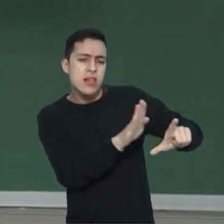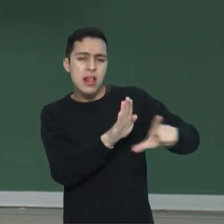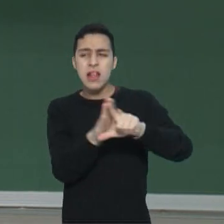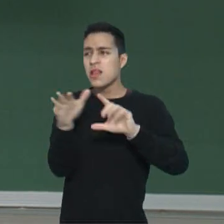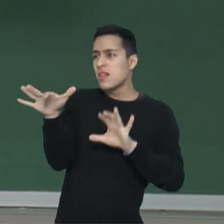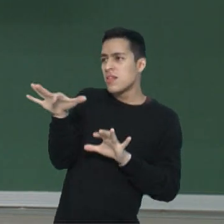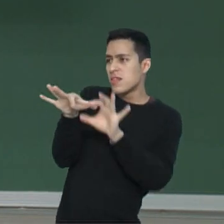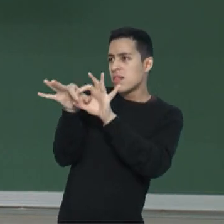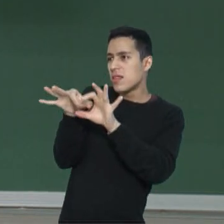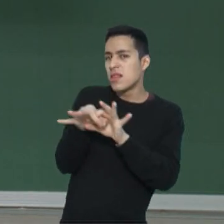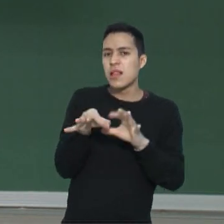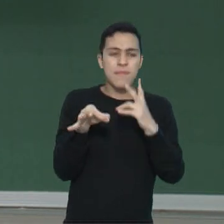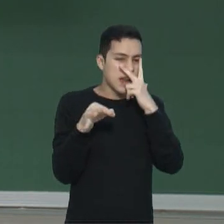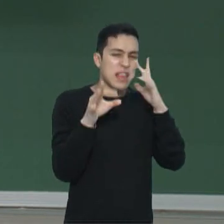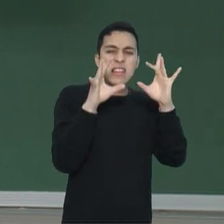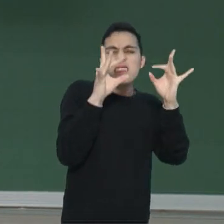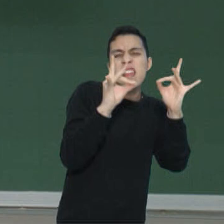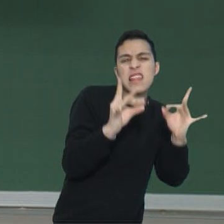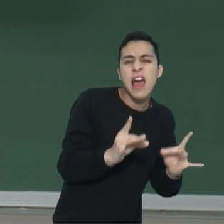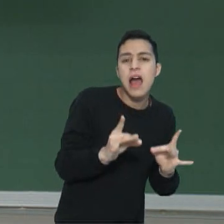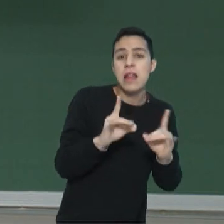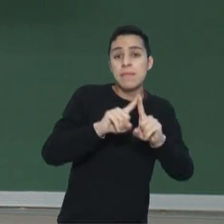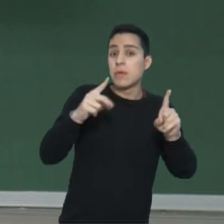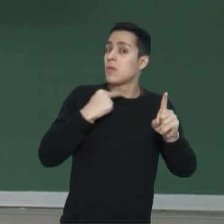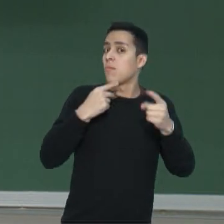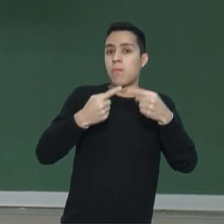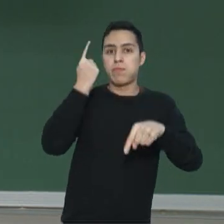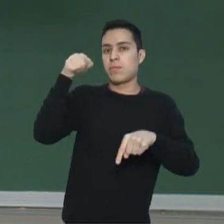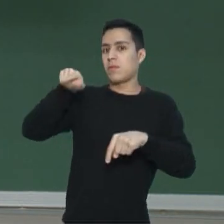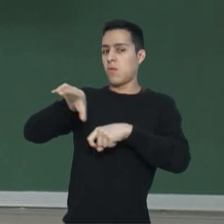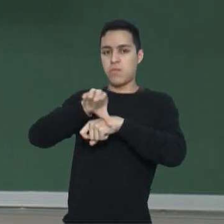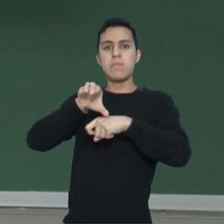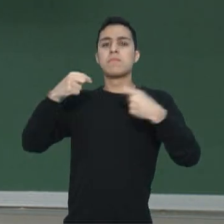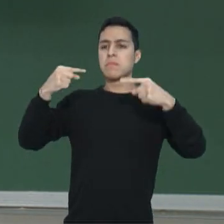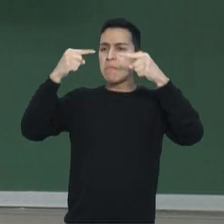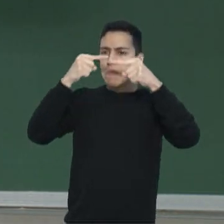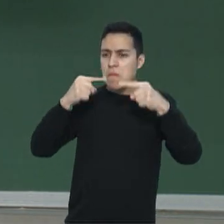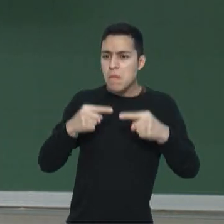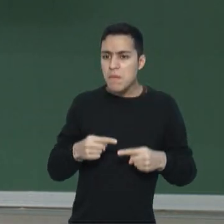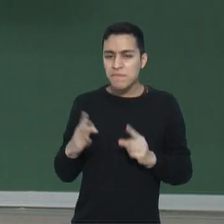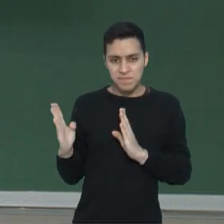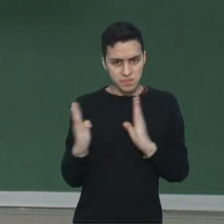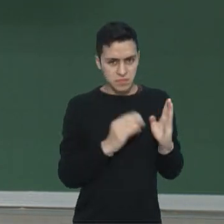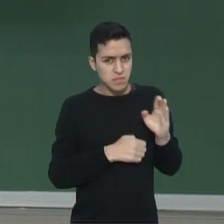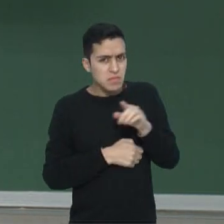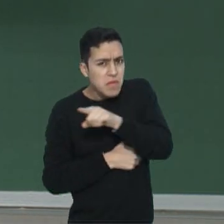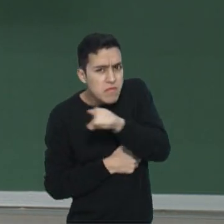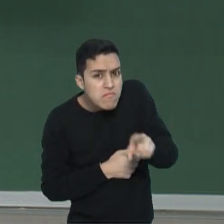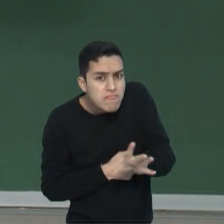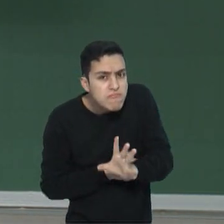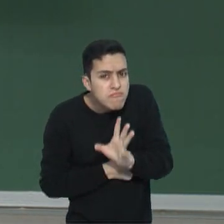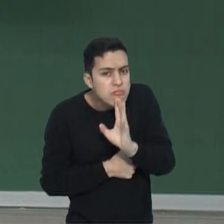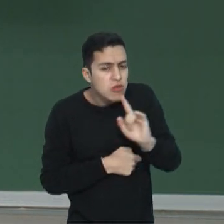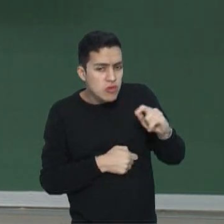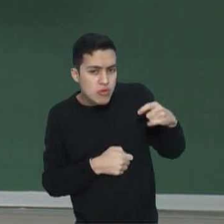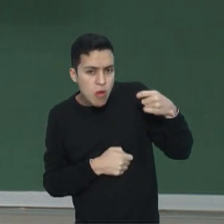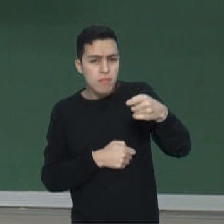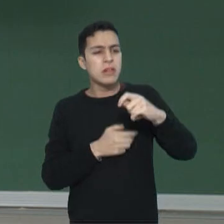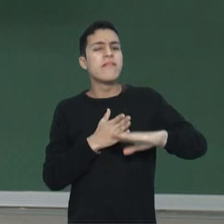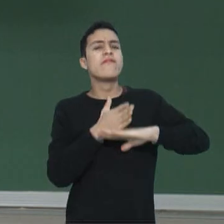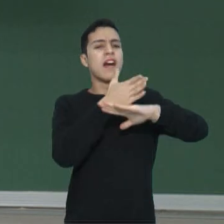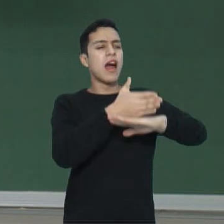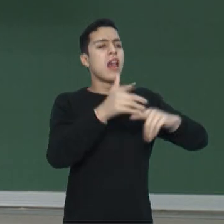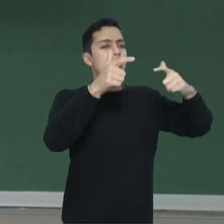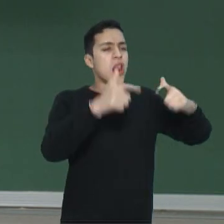sempre sem ir contra essa Constituição. Outra coisa, você já ouviu falar ou você já viu quando você vai em algum